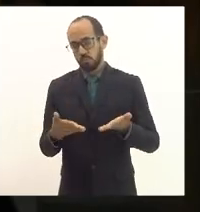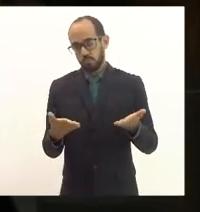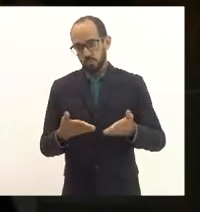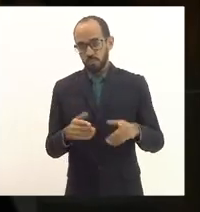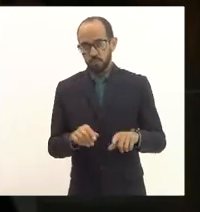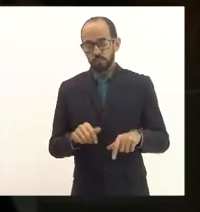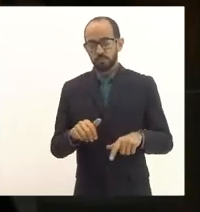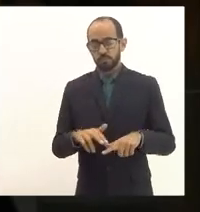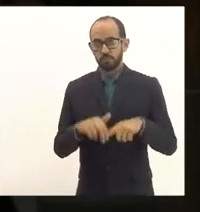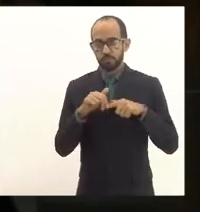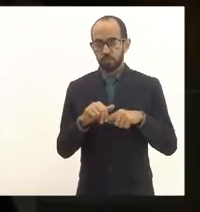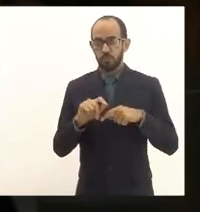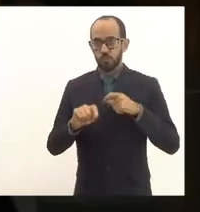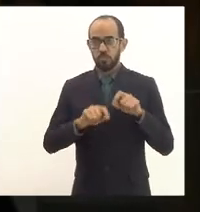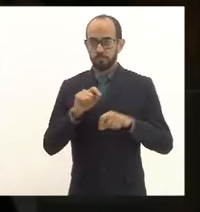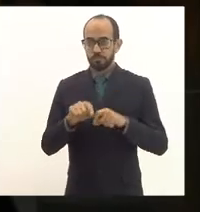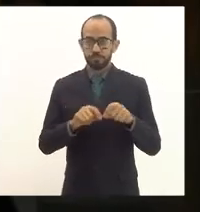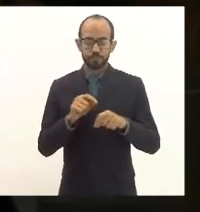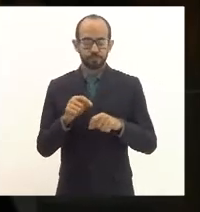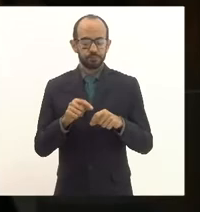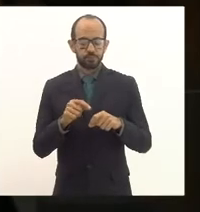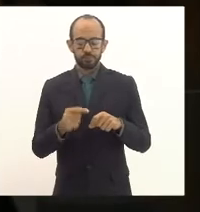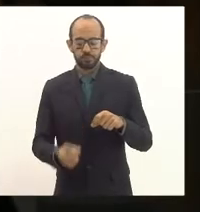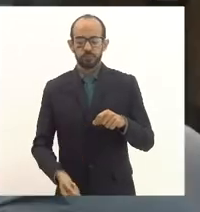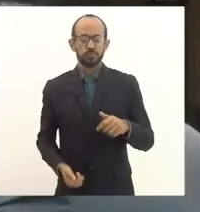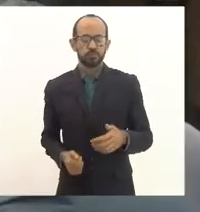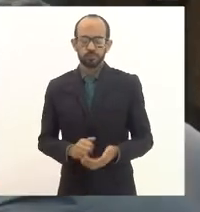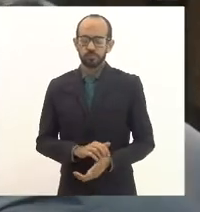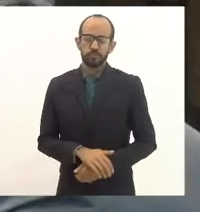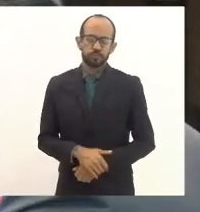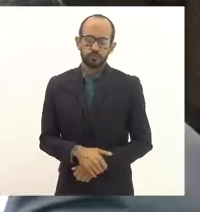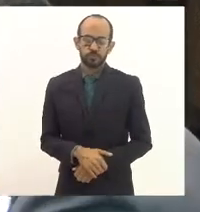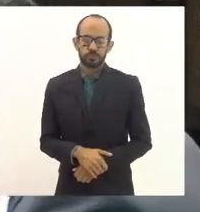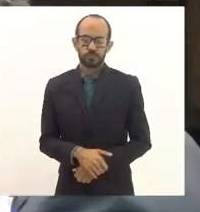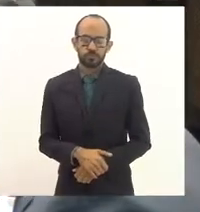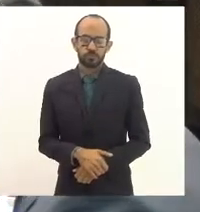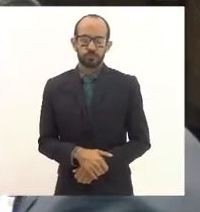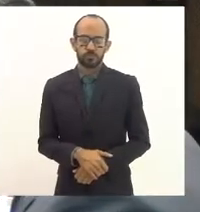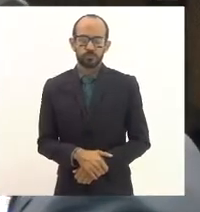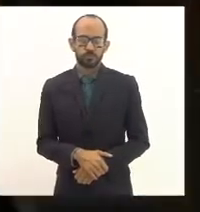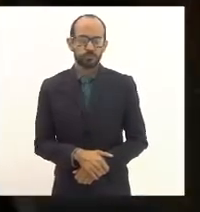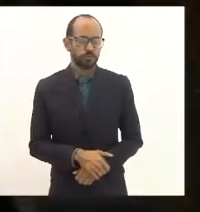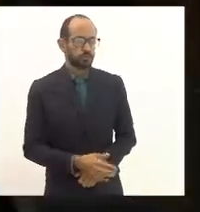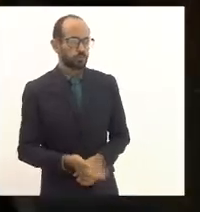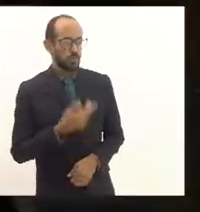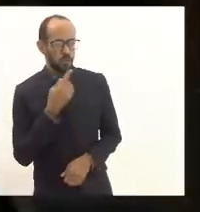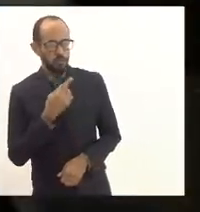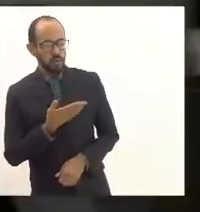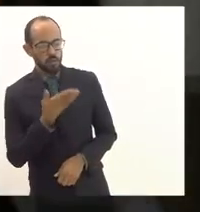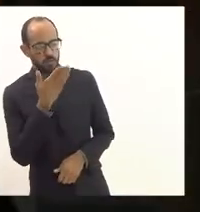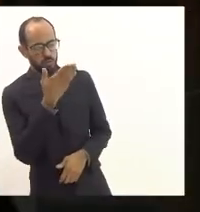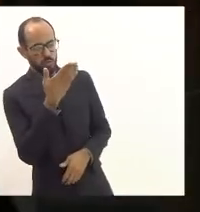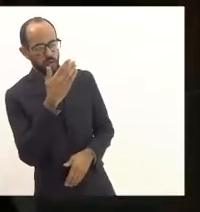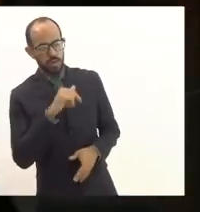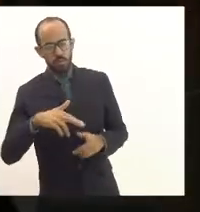assim posto, me referi a Vossa Excelência, exatamente pela sua passagem